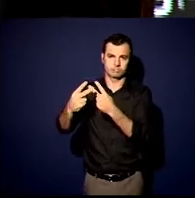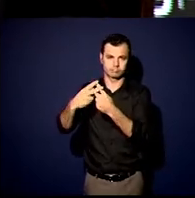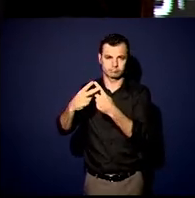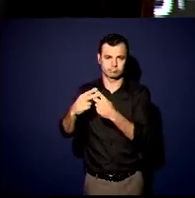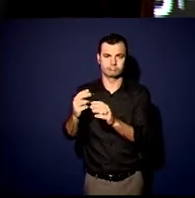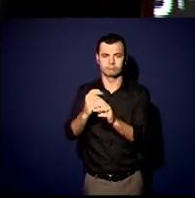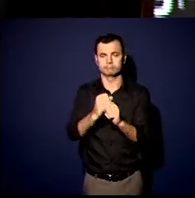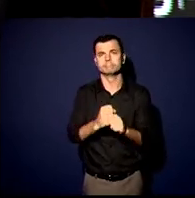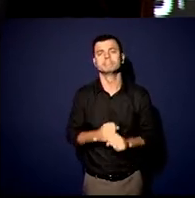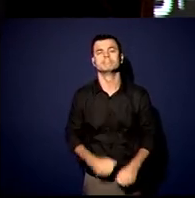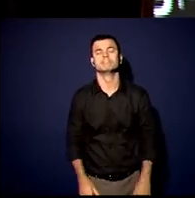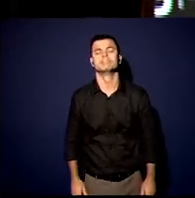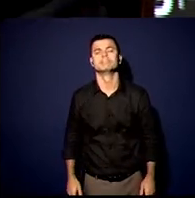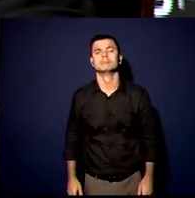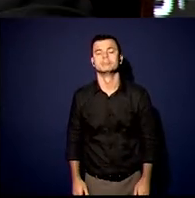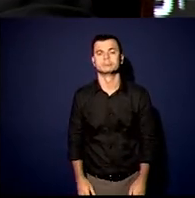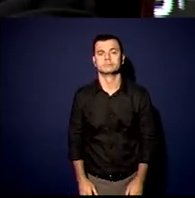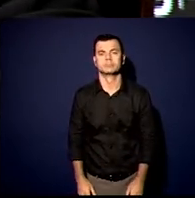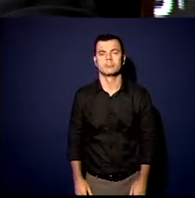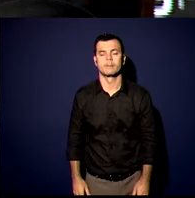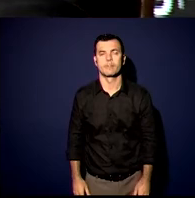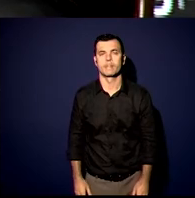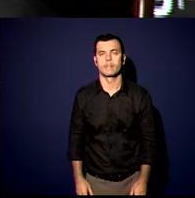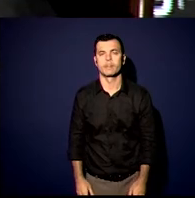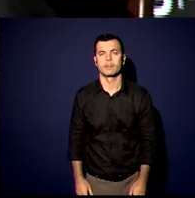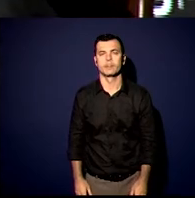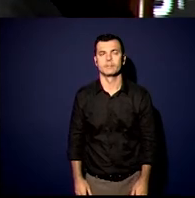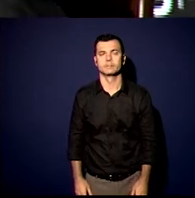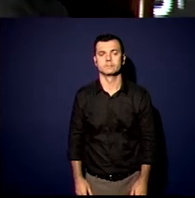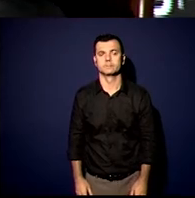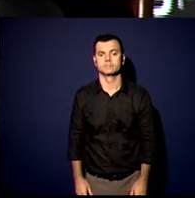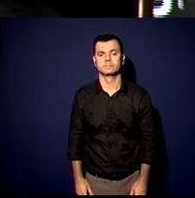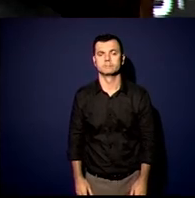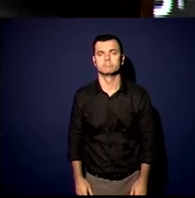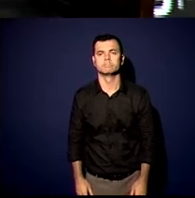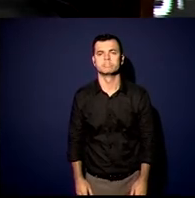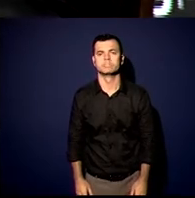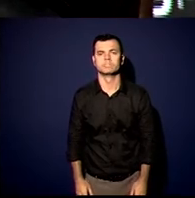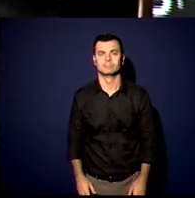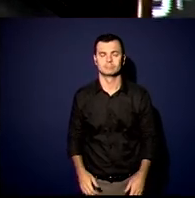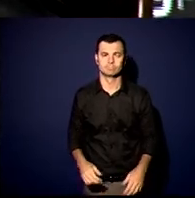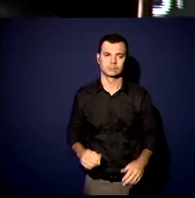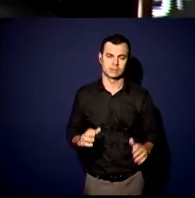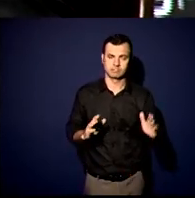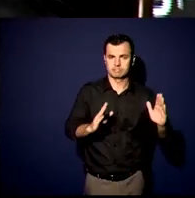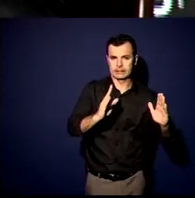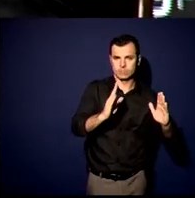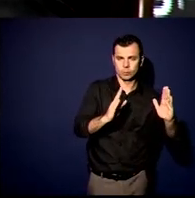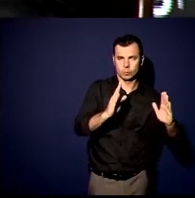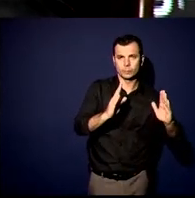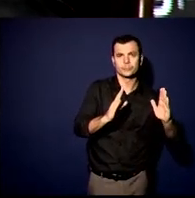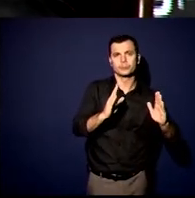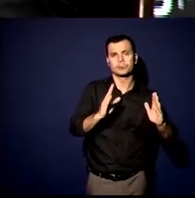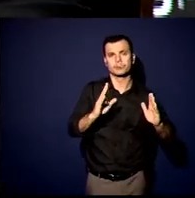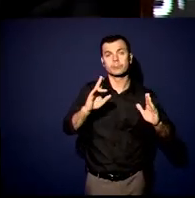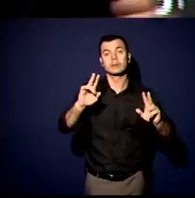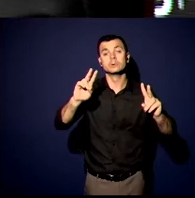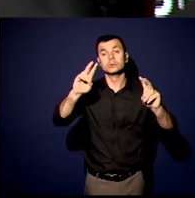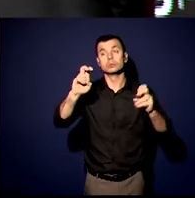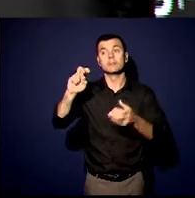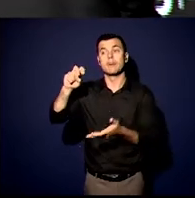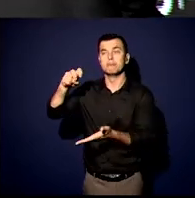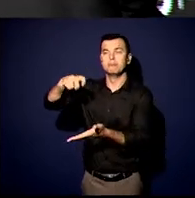não se vemos nesses últimos tempos uma um conceito forte sobre punibilidade